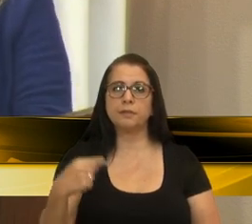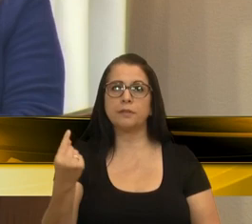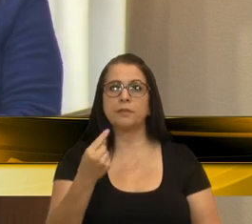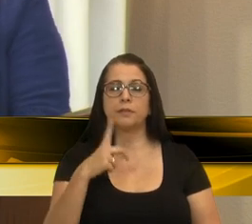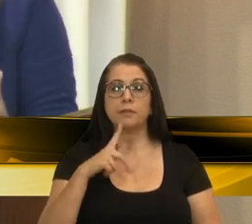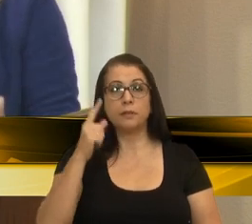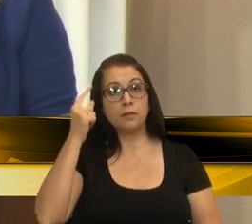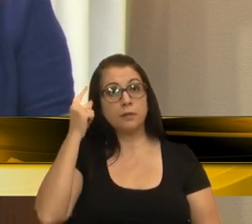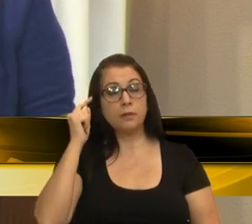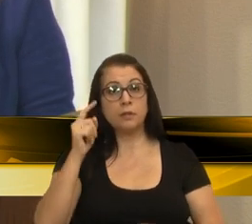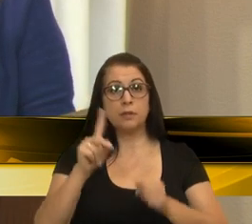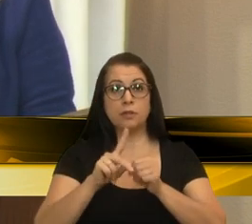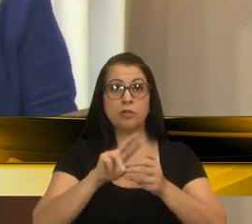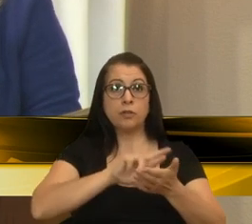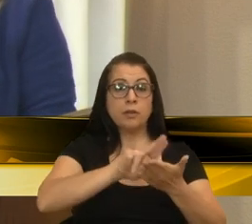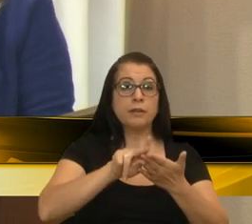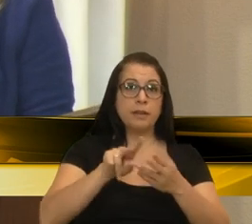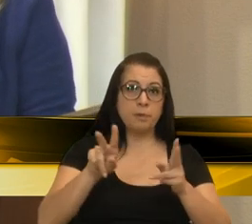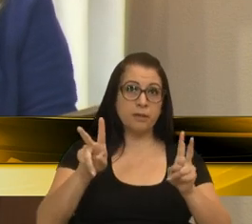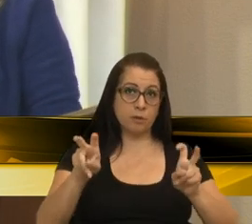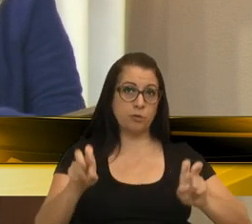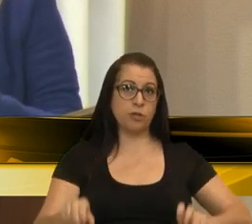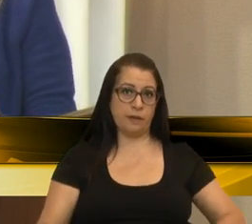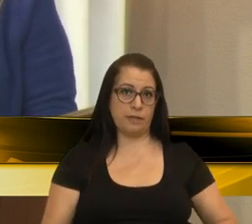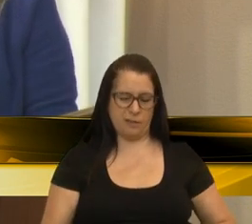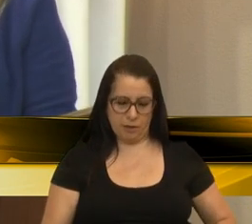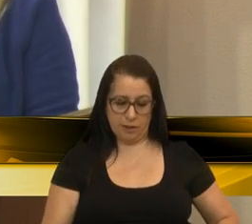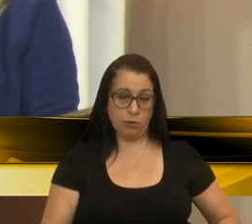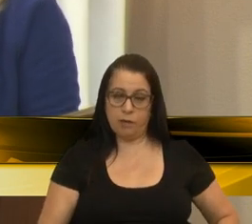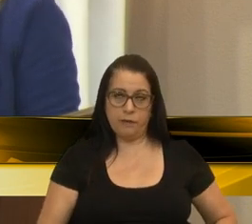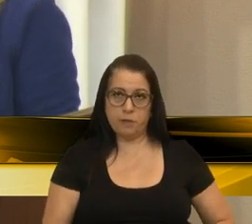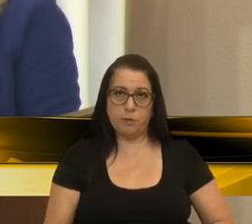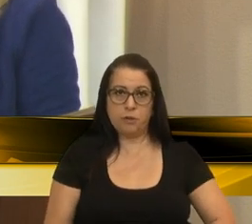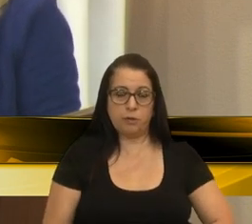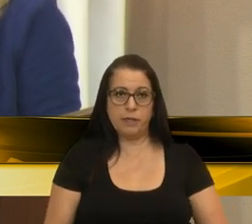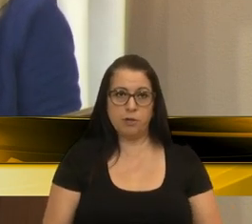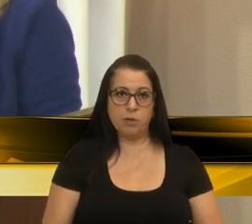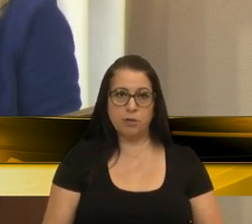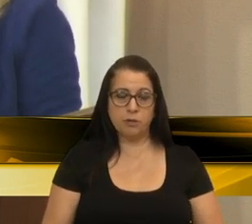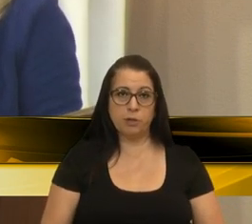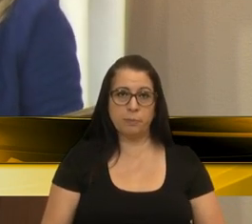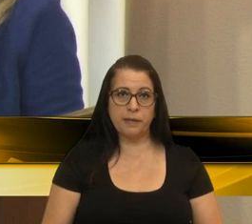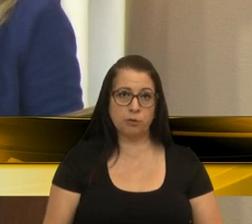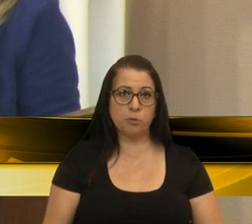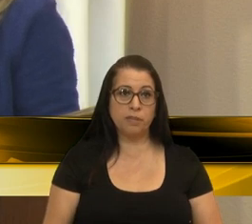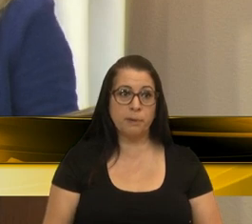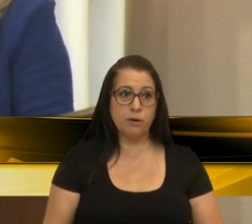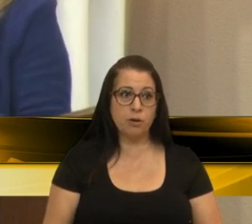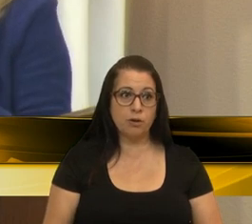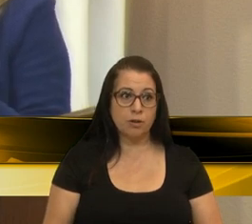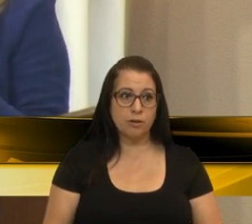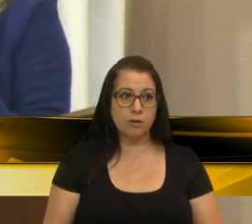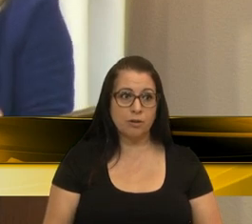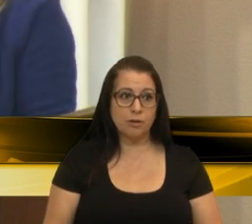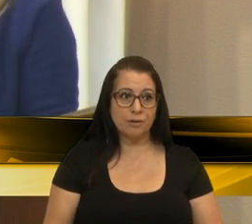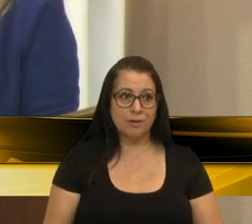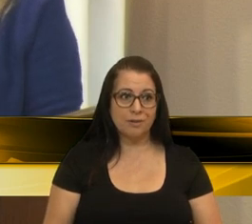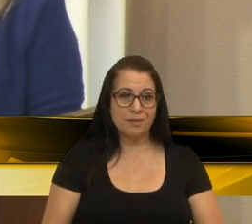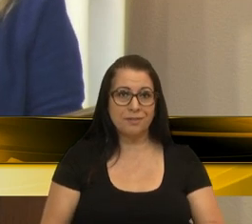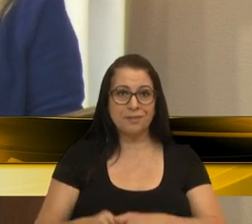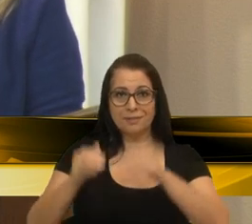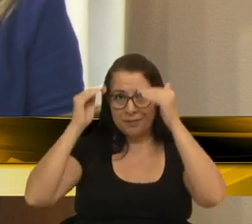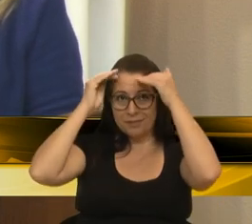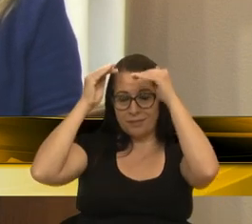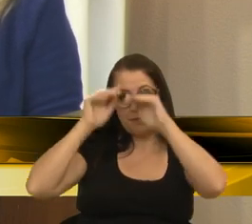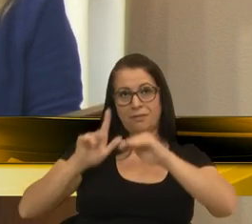conversar sobre os mais diversos temas polêmicos, mas conversar, é o diálogo. Inclusive, assim, de forma